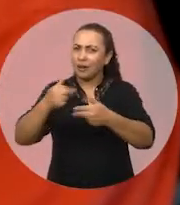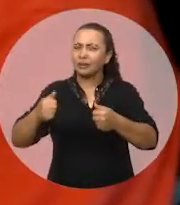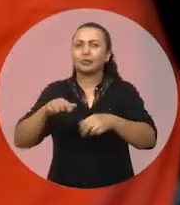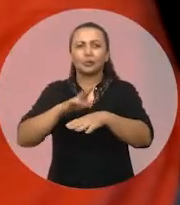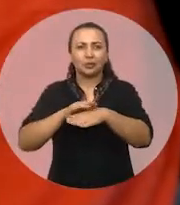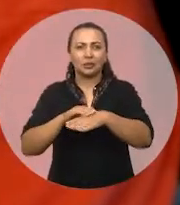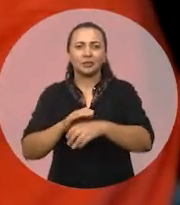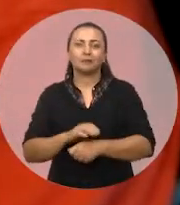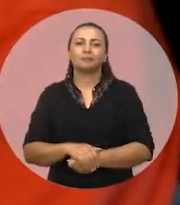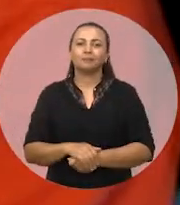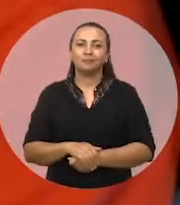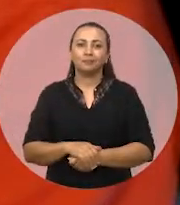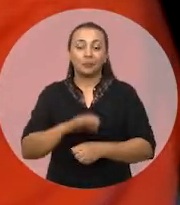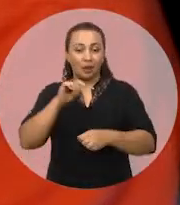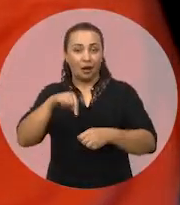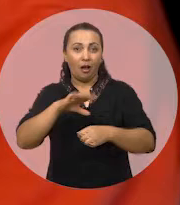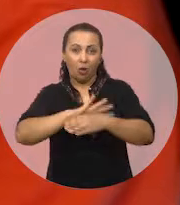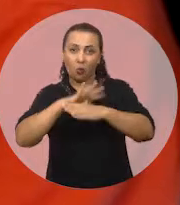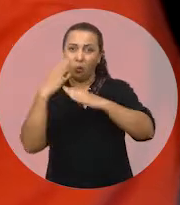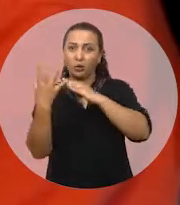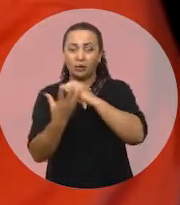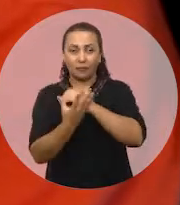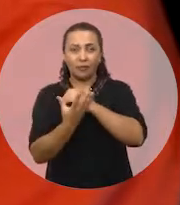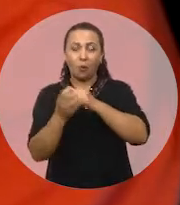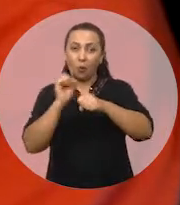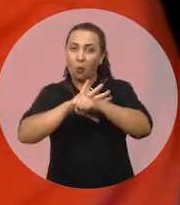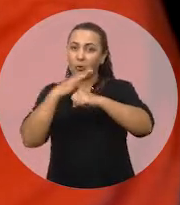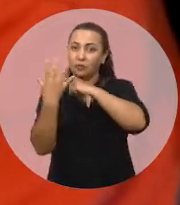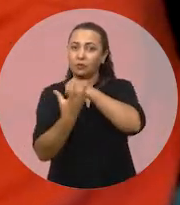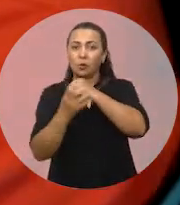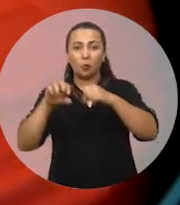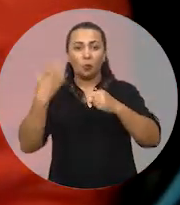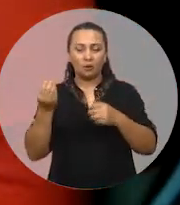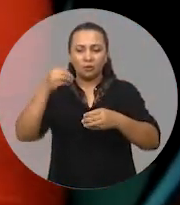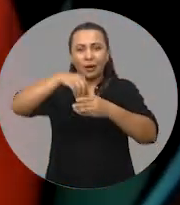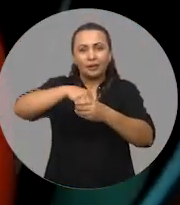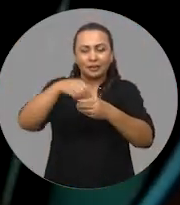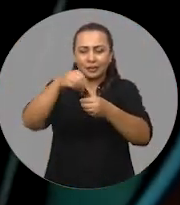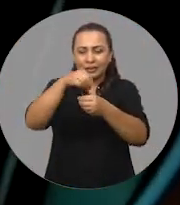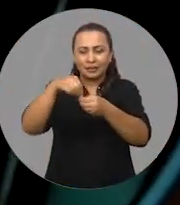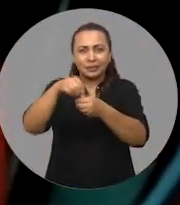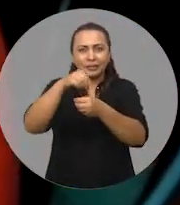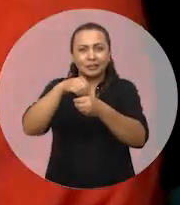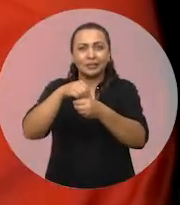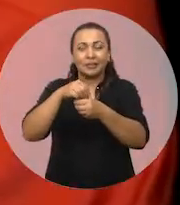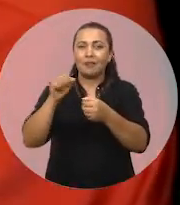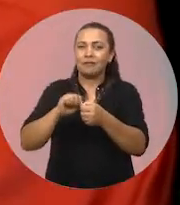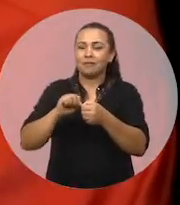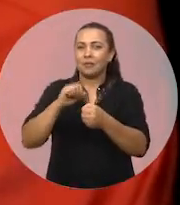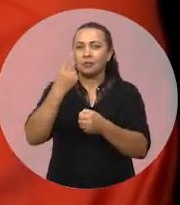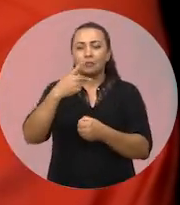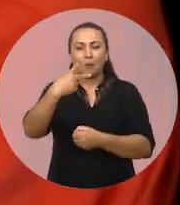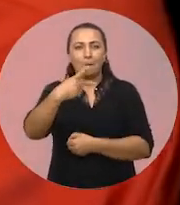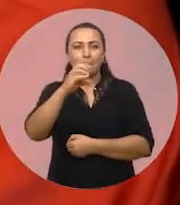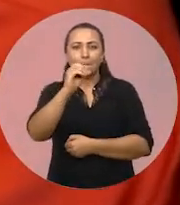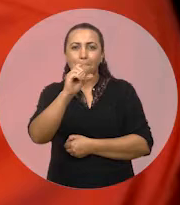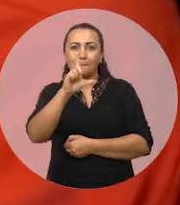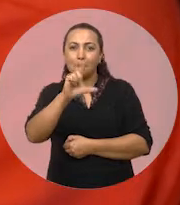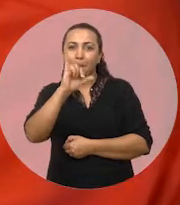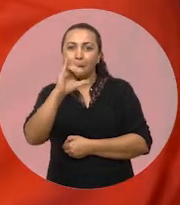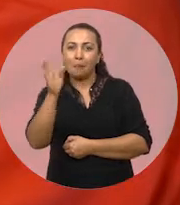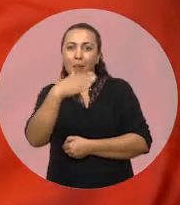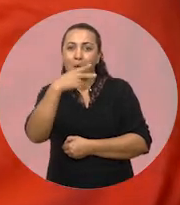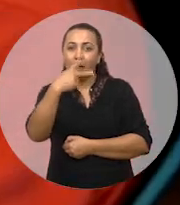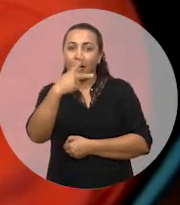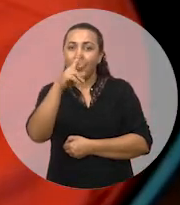O coronavírus, quando invade as células, ele produz uma poliproteína e essa poliproteína precisa